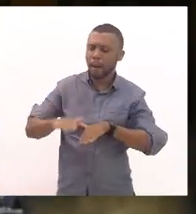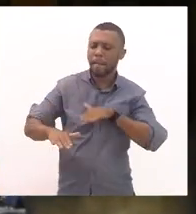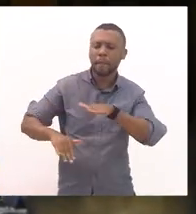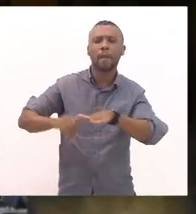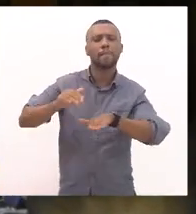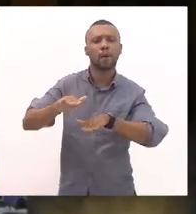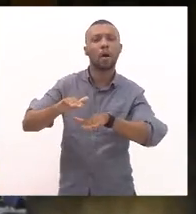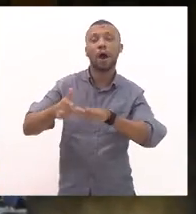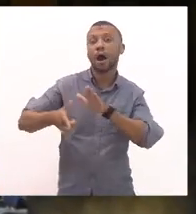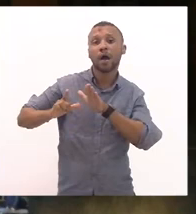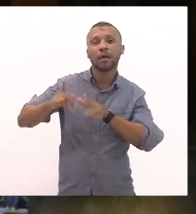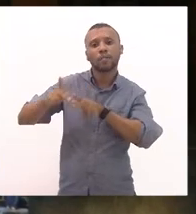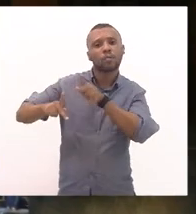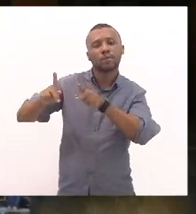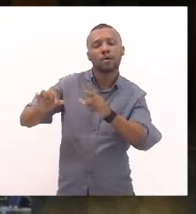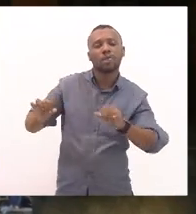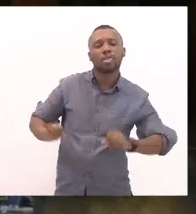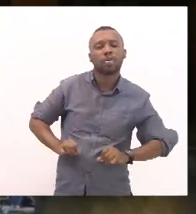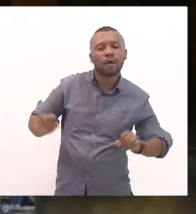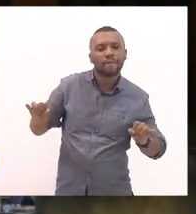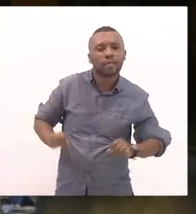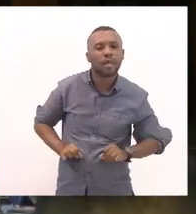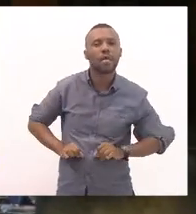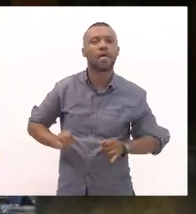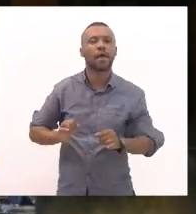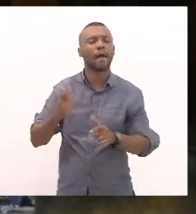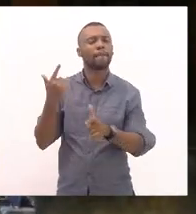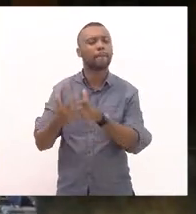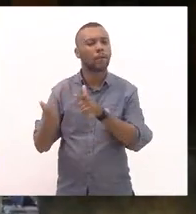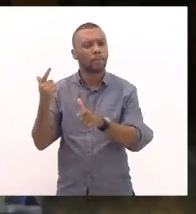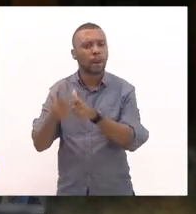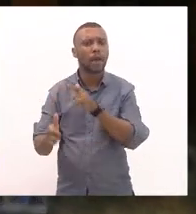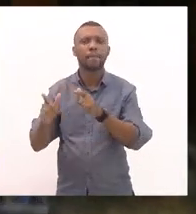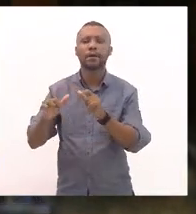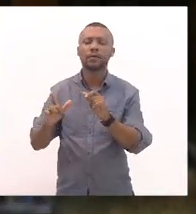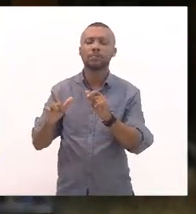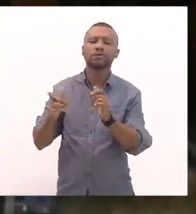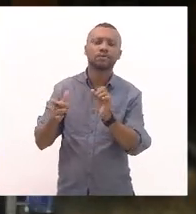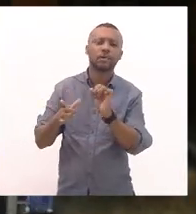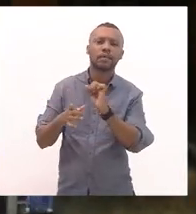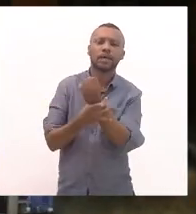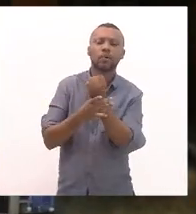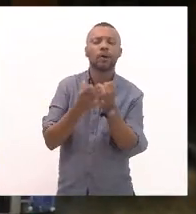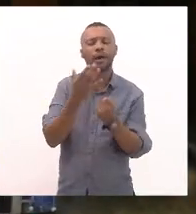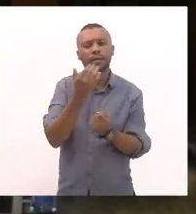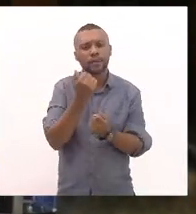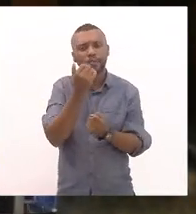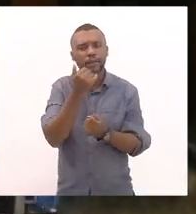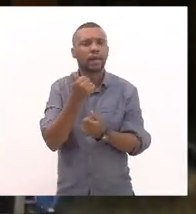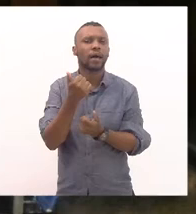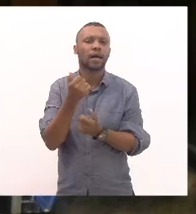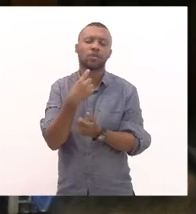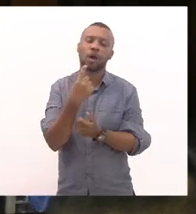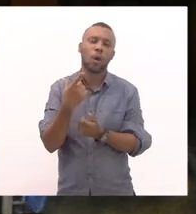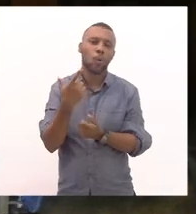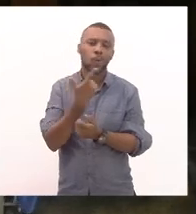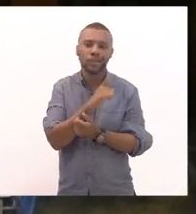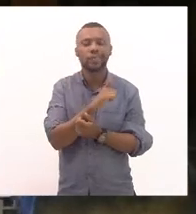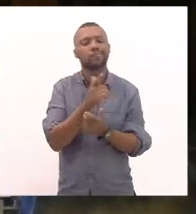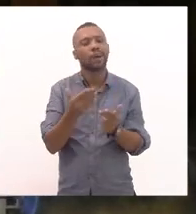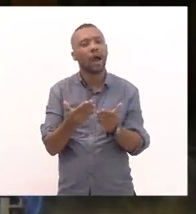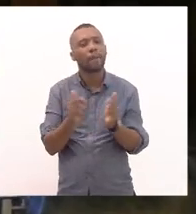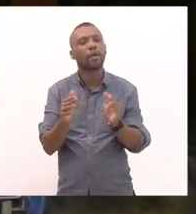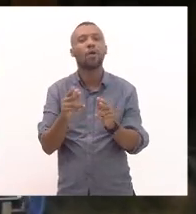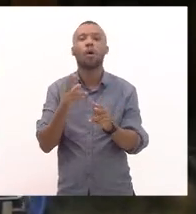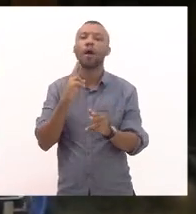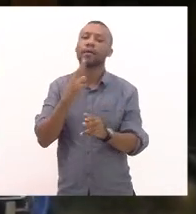e se antes a população de Campos tinha algum problema com segurança alimentar nós e abrimos o restaurante